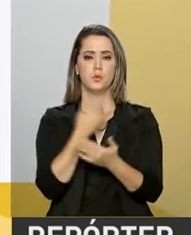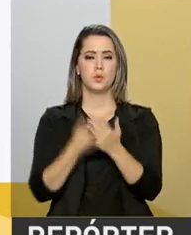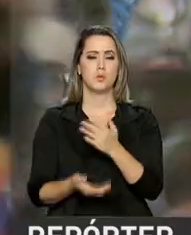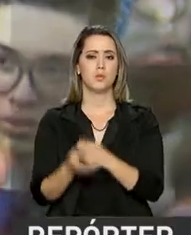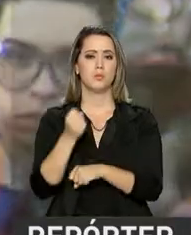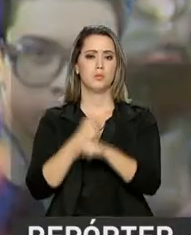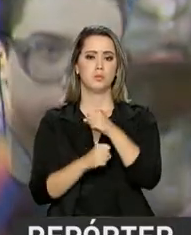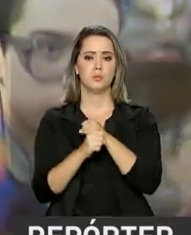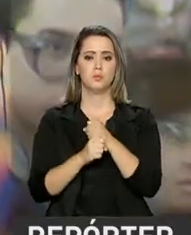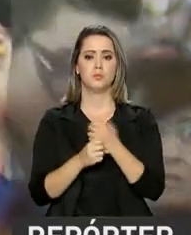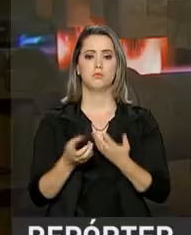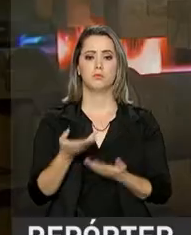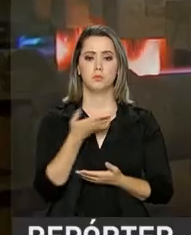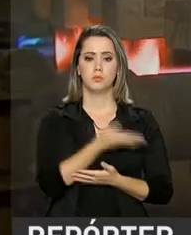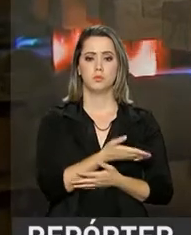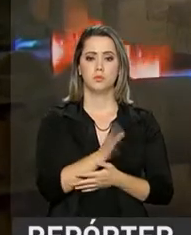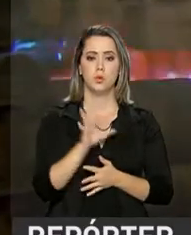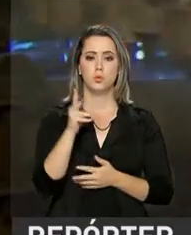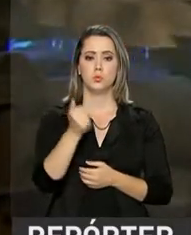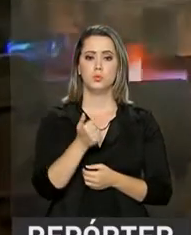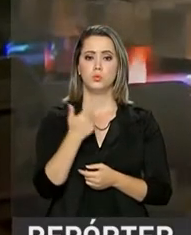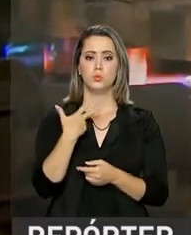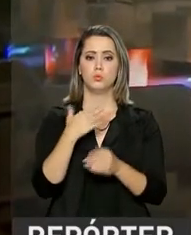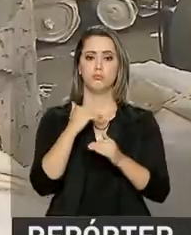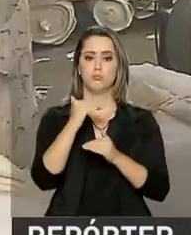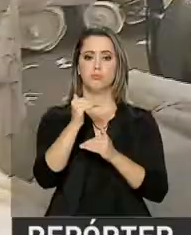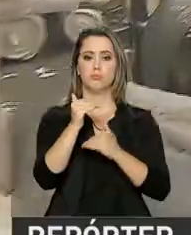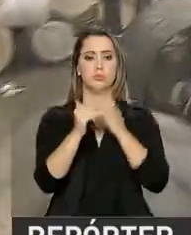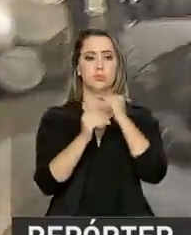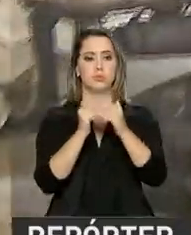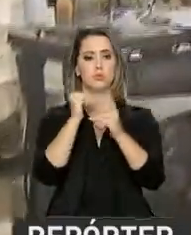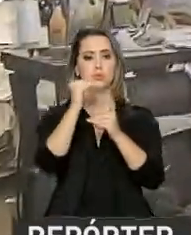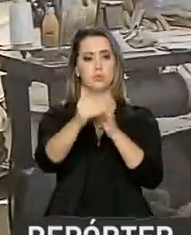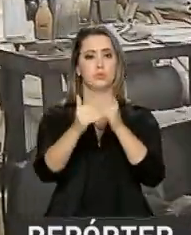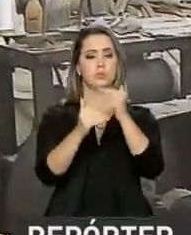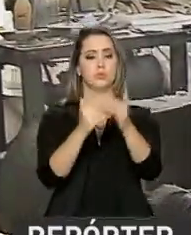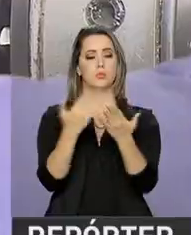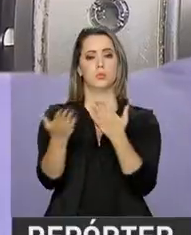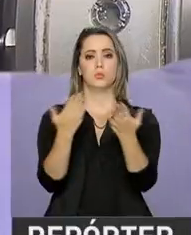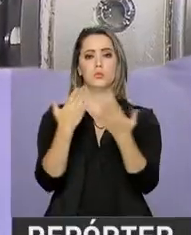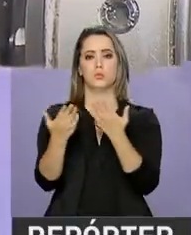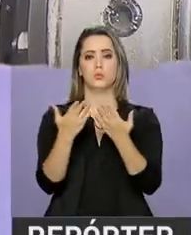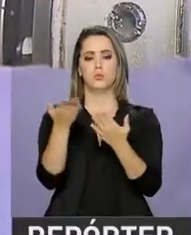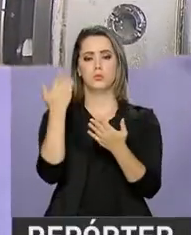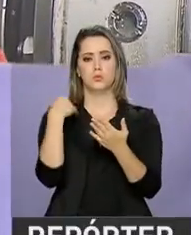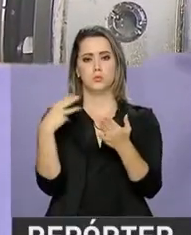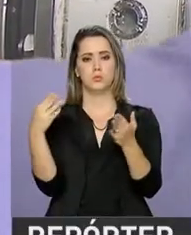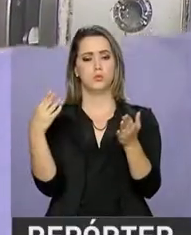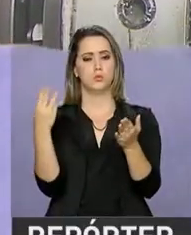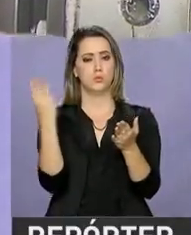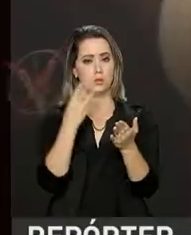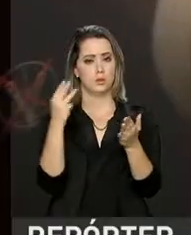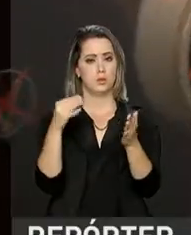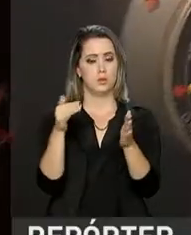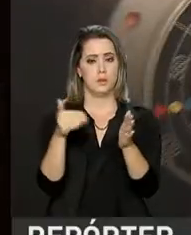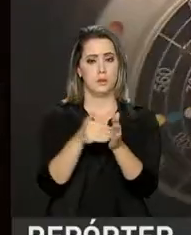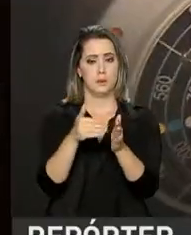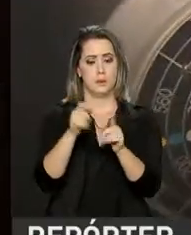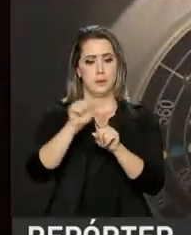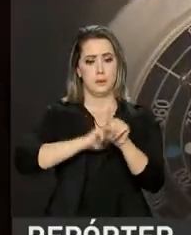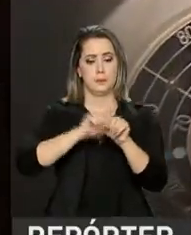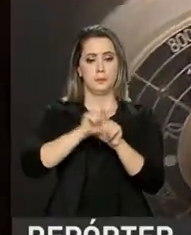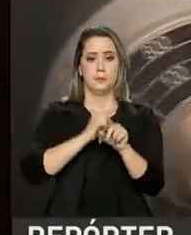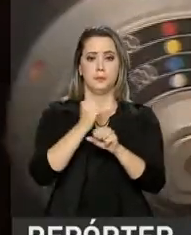um ano passado ao todo o crescimento da economia no primeiro trimestre deste ano em relação aos últimos três meses de 2006